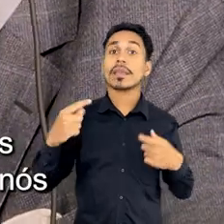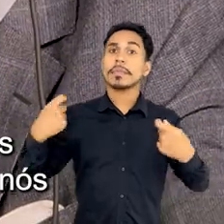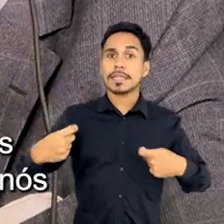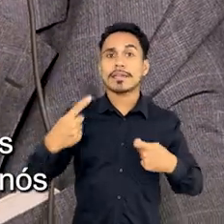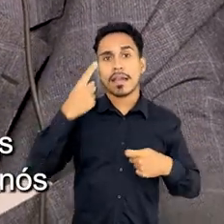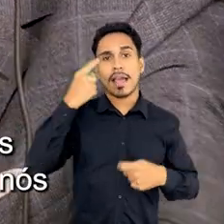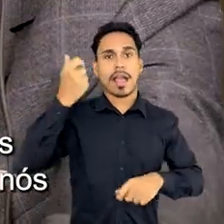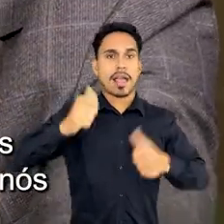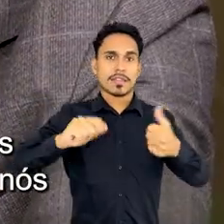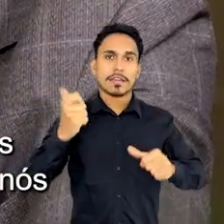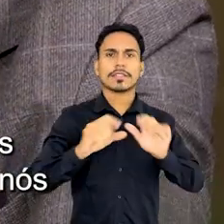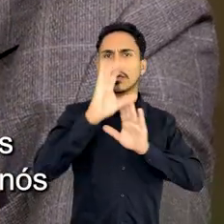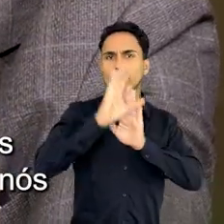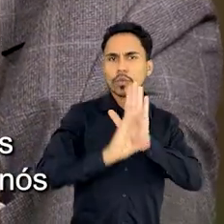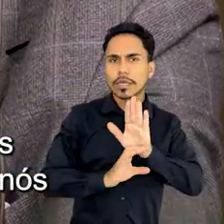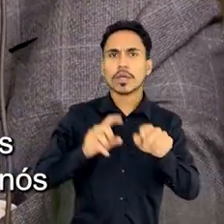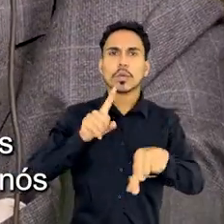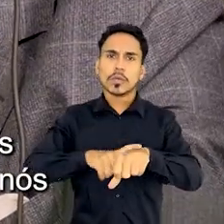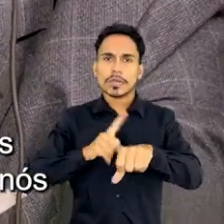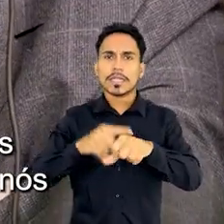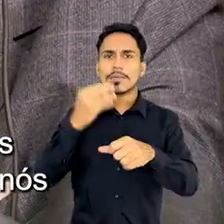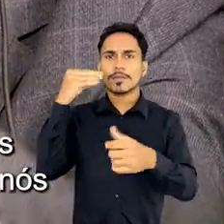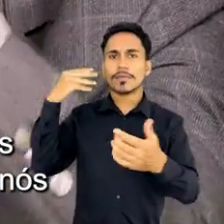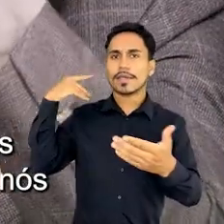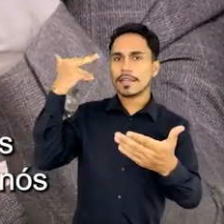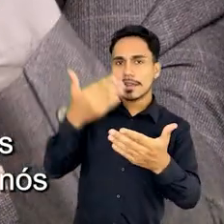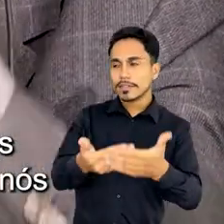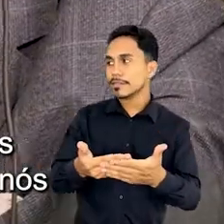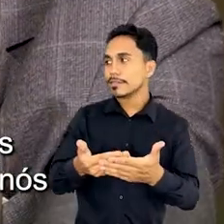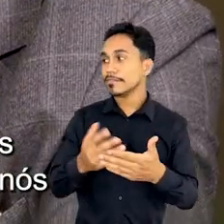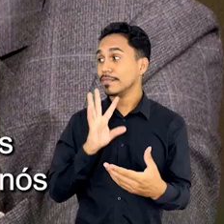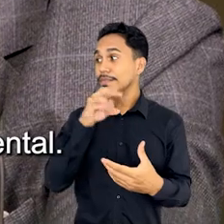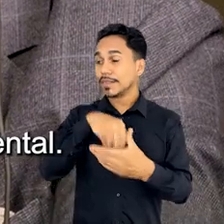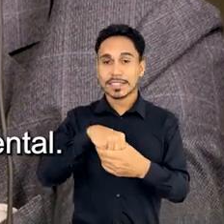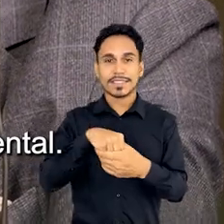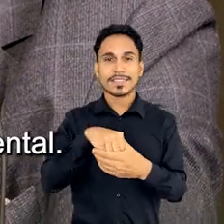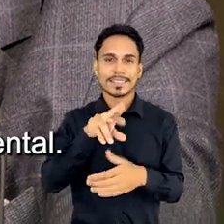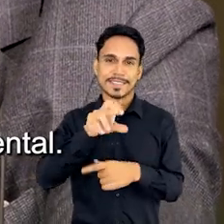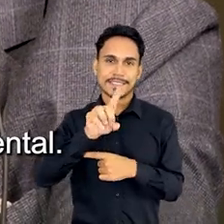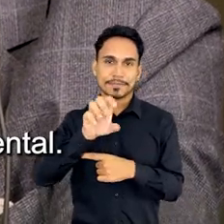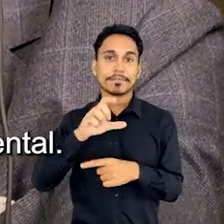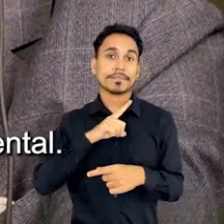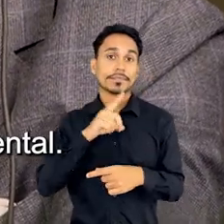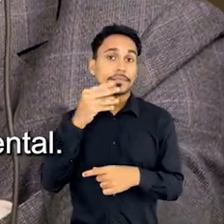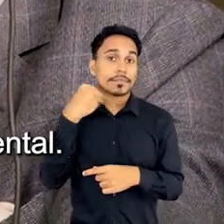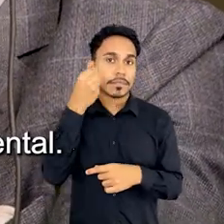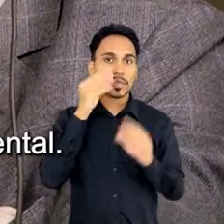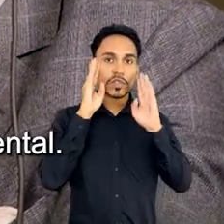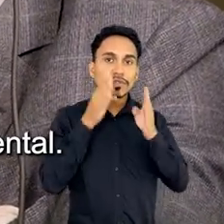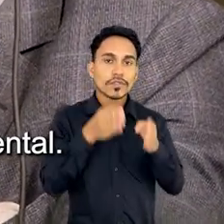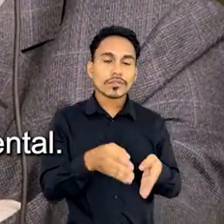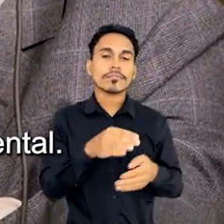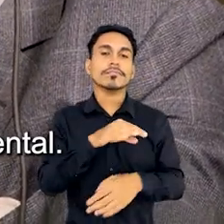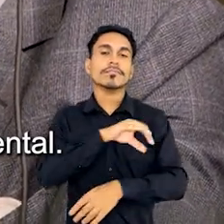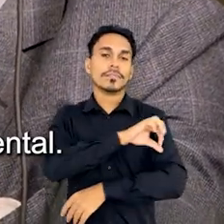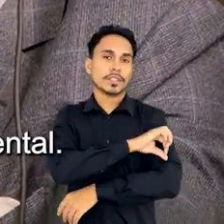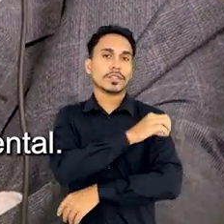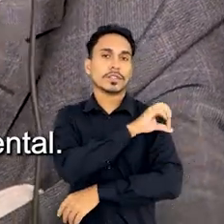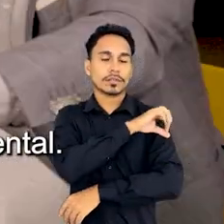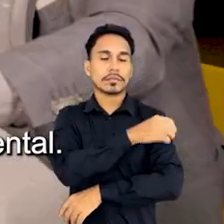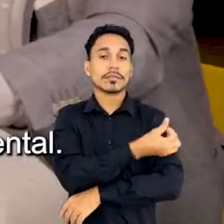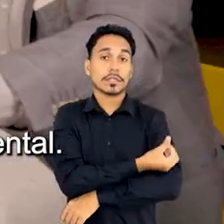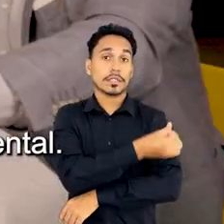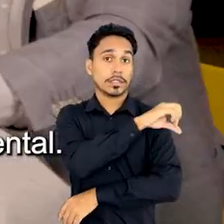currículo é tempo de experiência né nós tivemos uma experiência muito curiosa com a eja que nós fizemos um projeto de EJA com ensino fundamental com busca